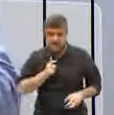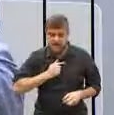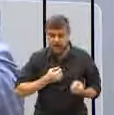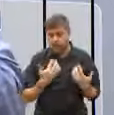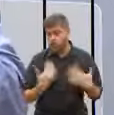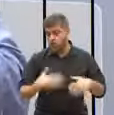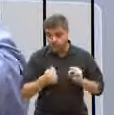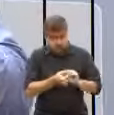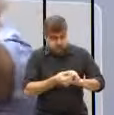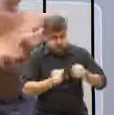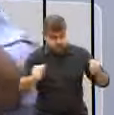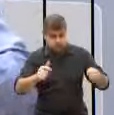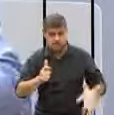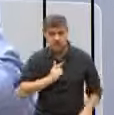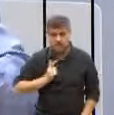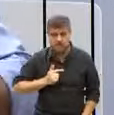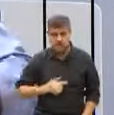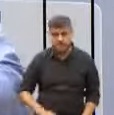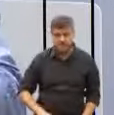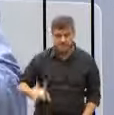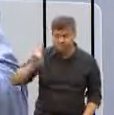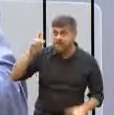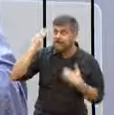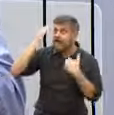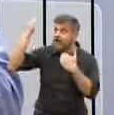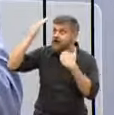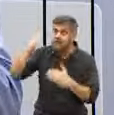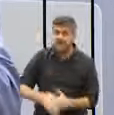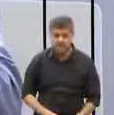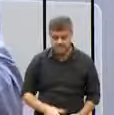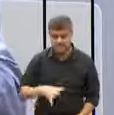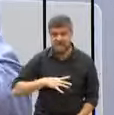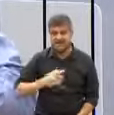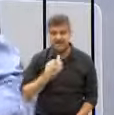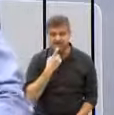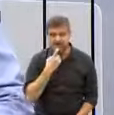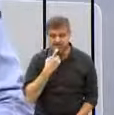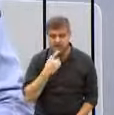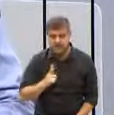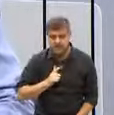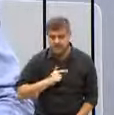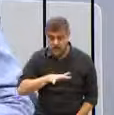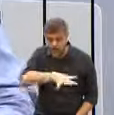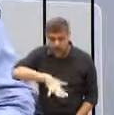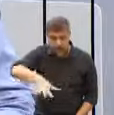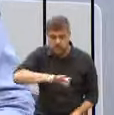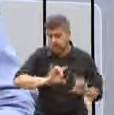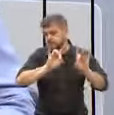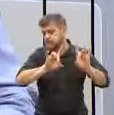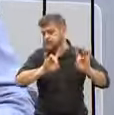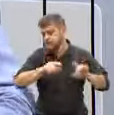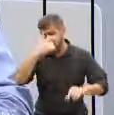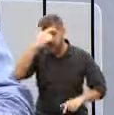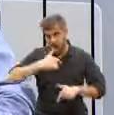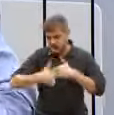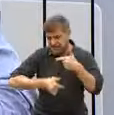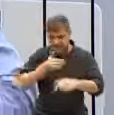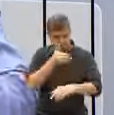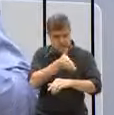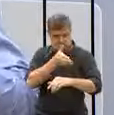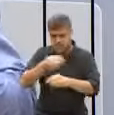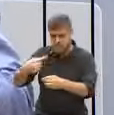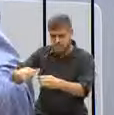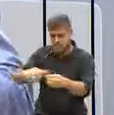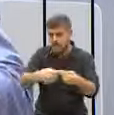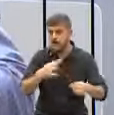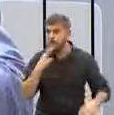muito grande. E graças a Deus, como o Rafael falou, como o vereador falou, Campinas é uma cidade aí, um oásis. Eu trabalho aí visitando outras cidades,